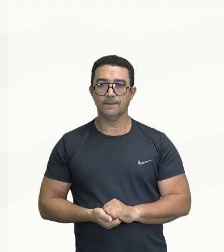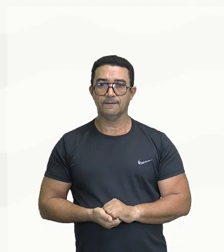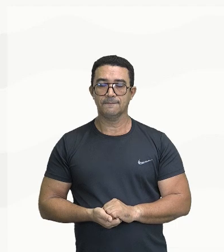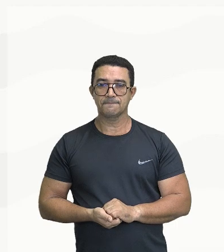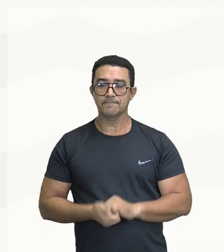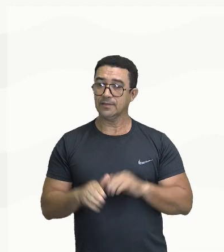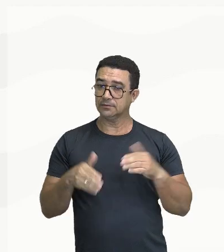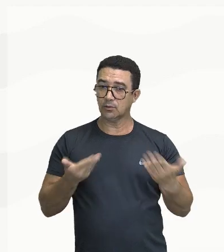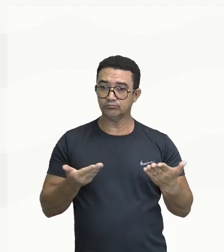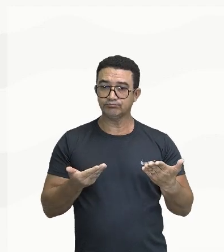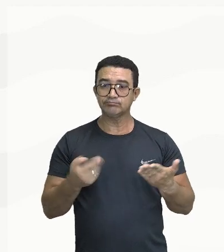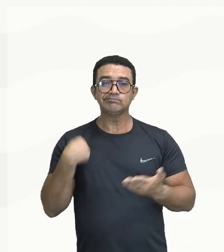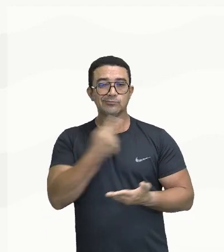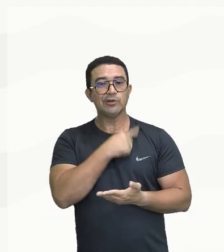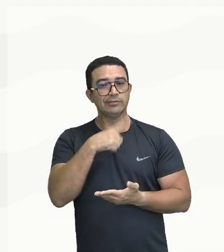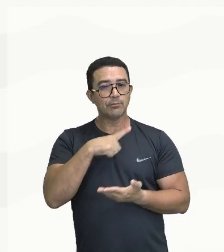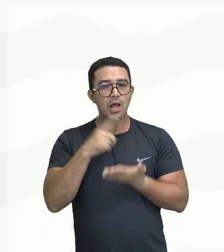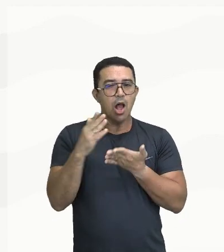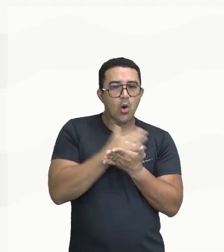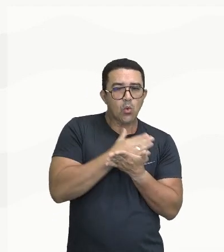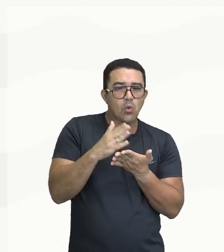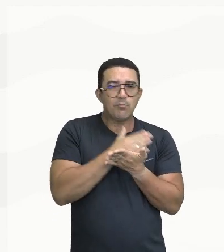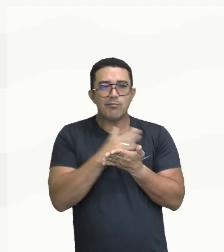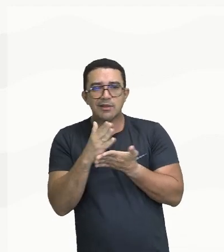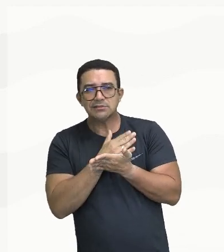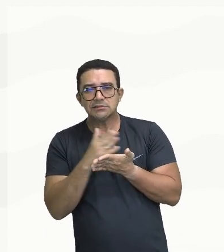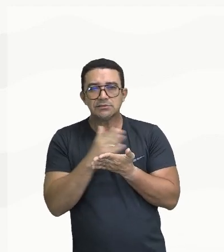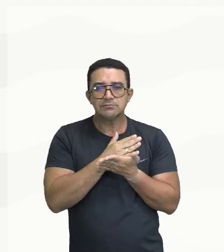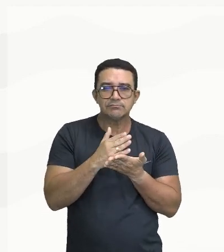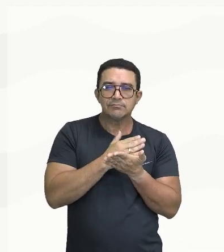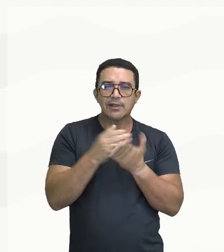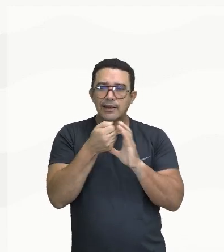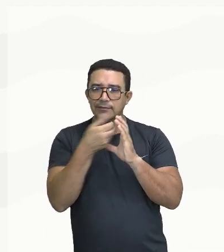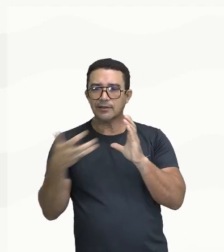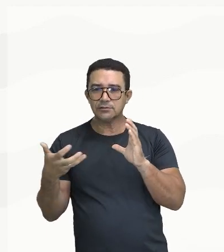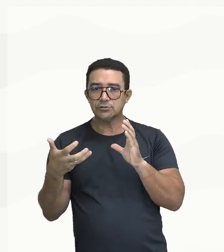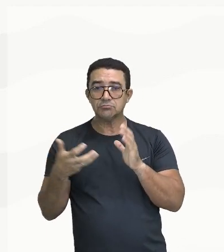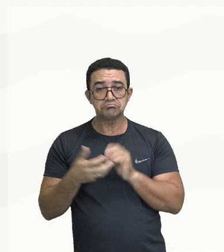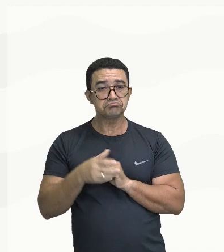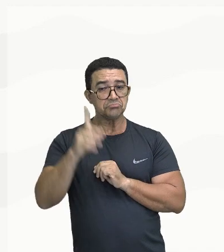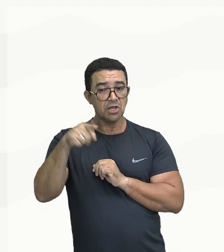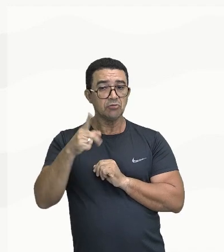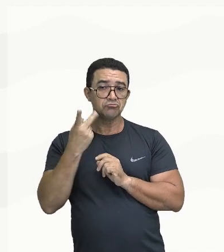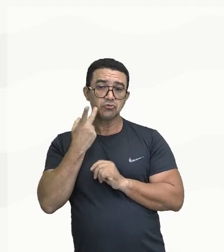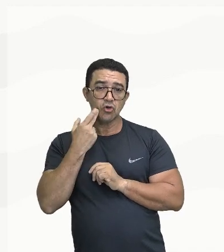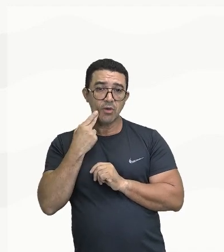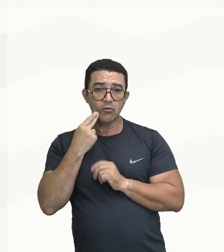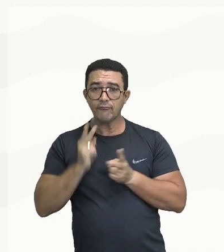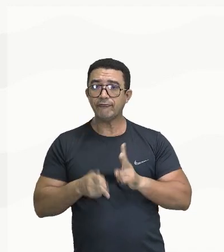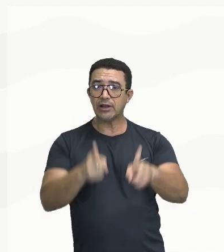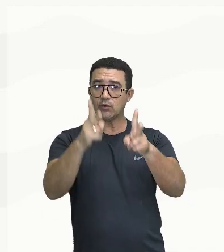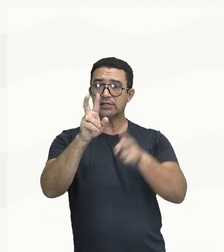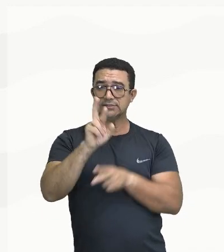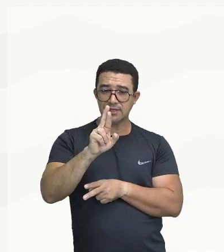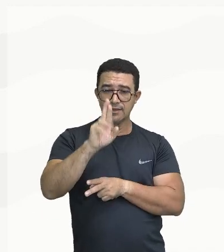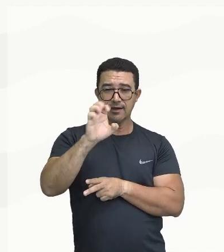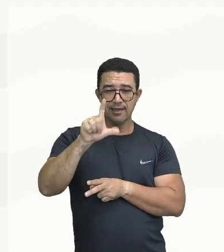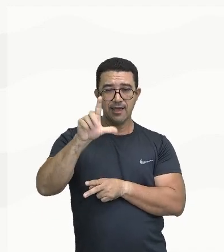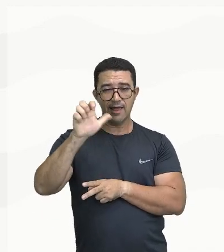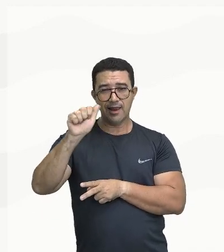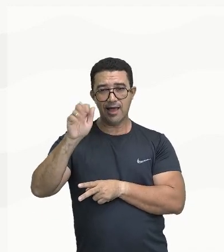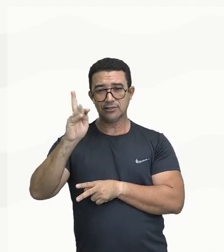Então, a gente tem aqui algumas observações, olhem só. É comum a frequência relativa ser expressa